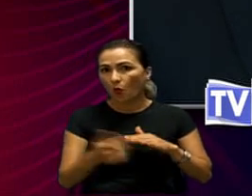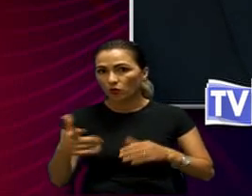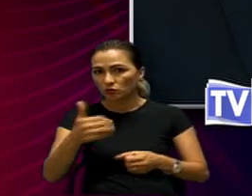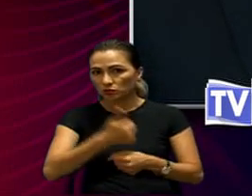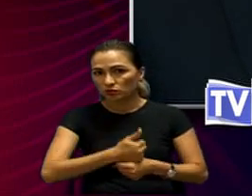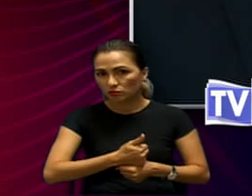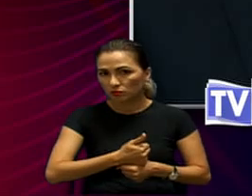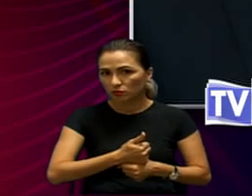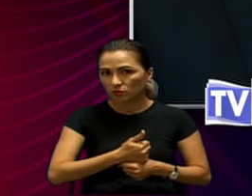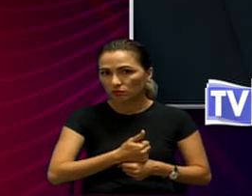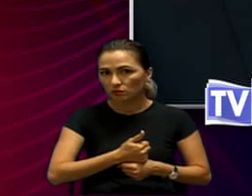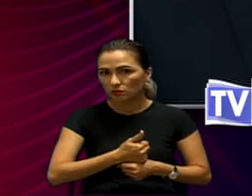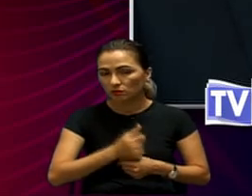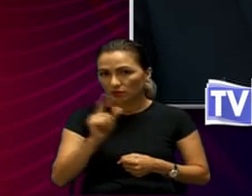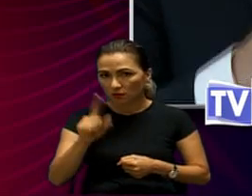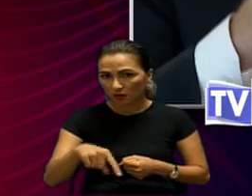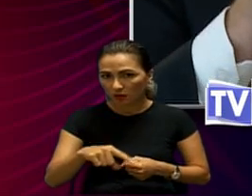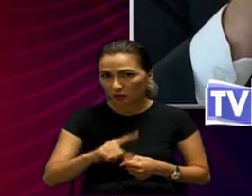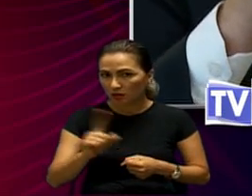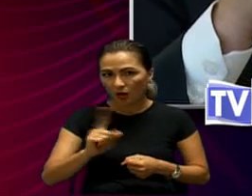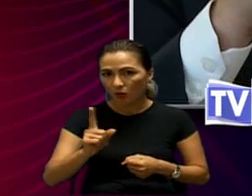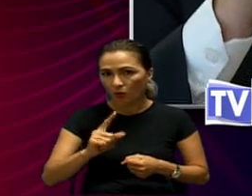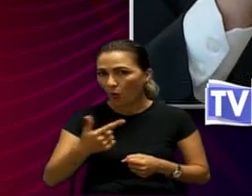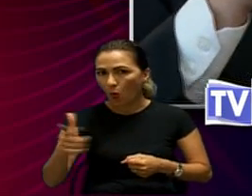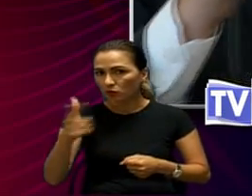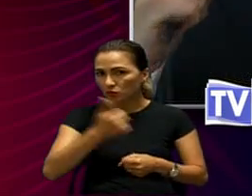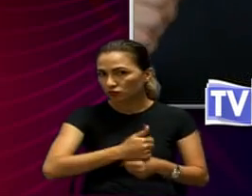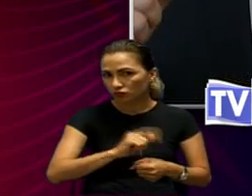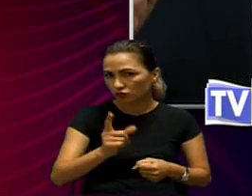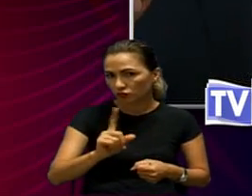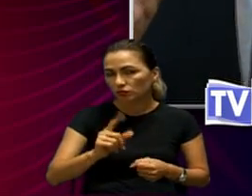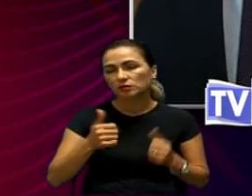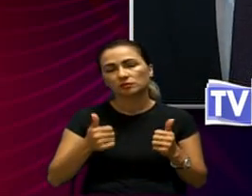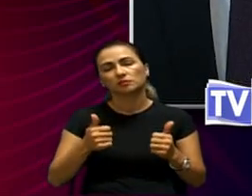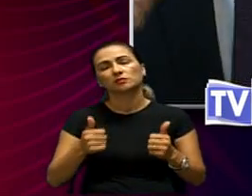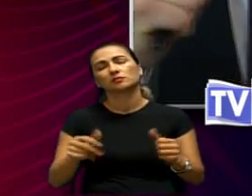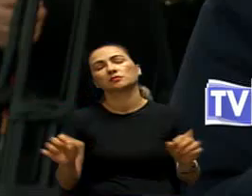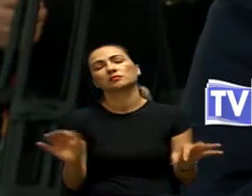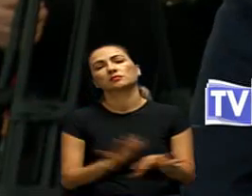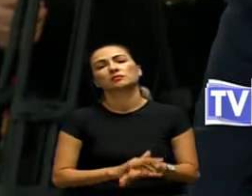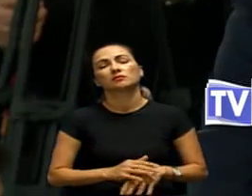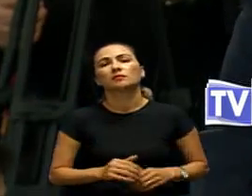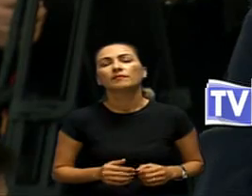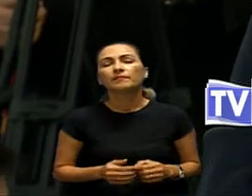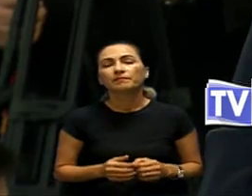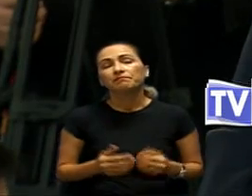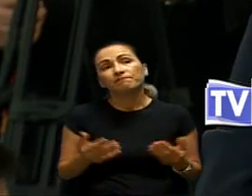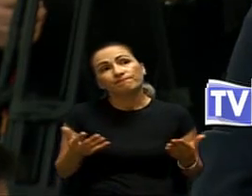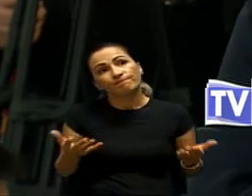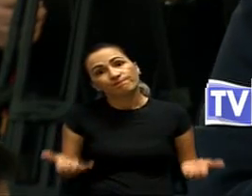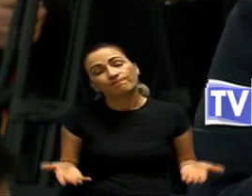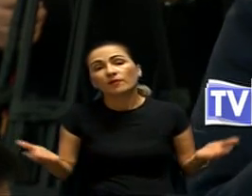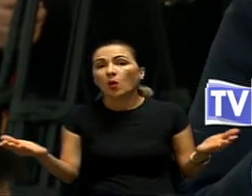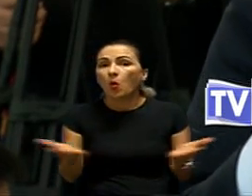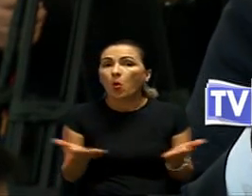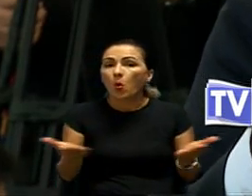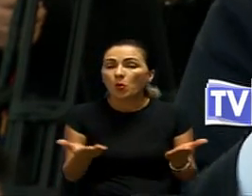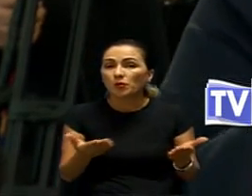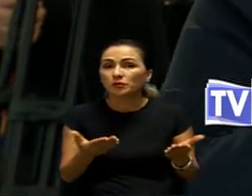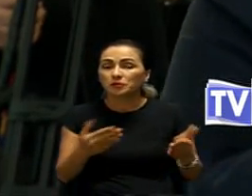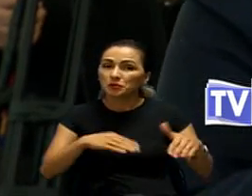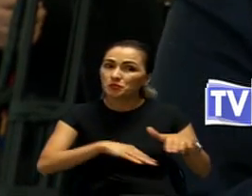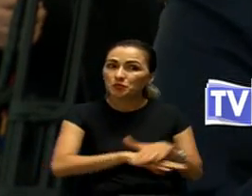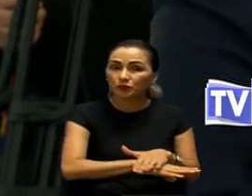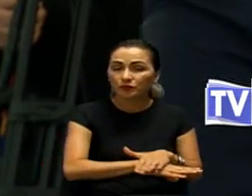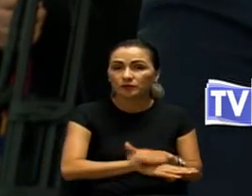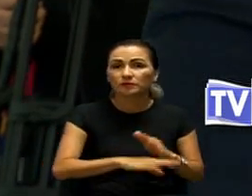Não vai mexer? Não. É isso? Ah, então ótimo. Bom, mas daí é outra história, eu digo hoje, está arquivando. E assim, qualquer imposto, já